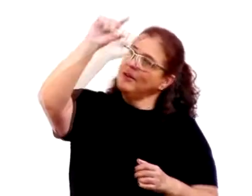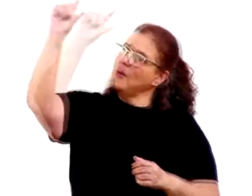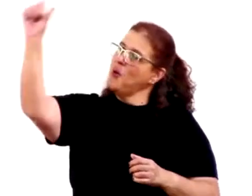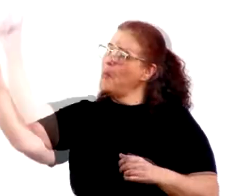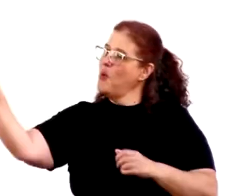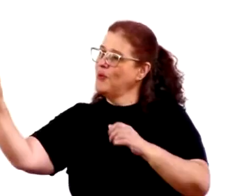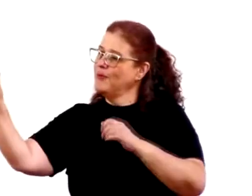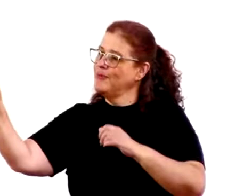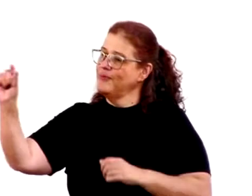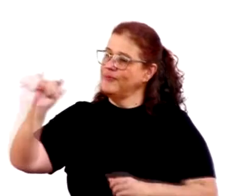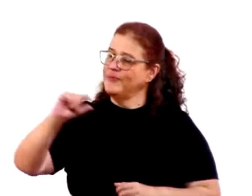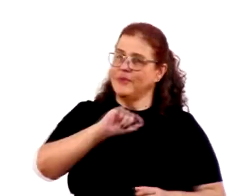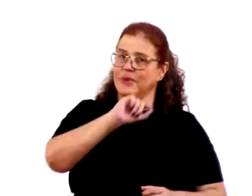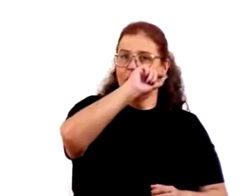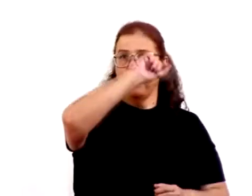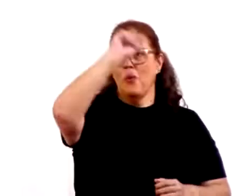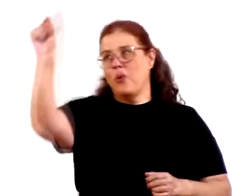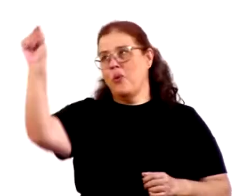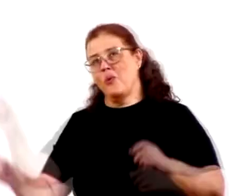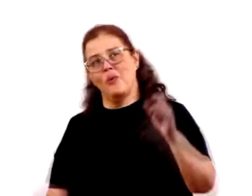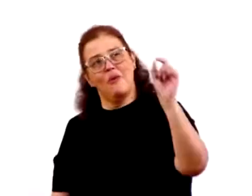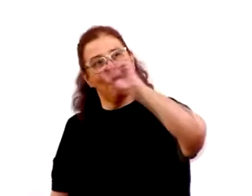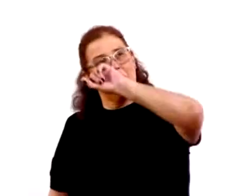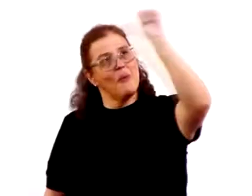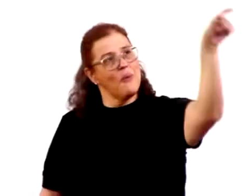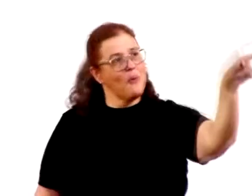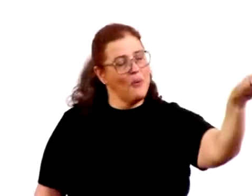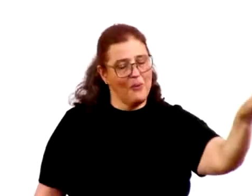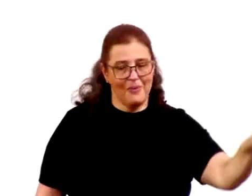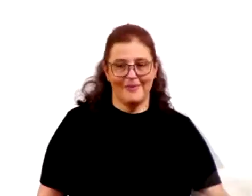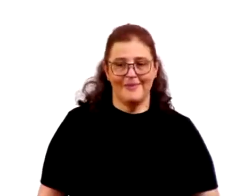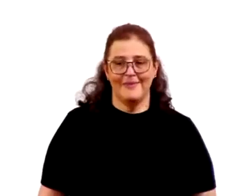essas novas descobertas